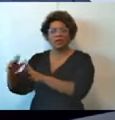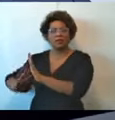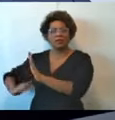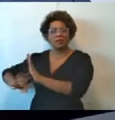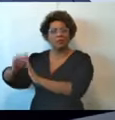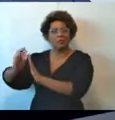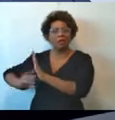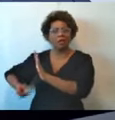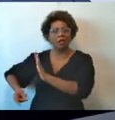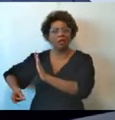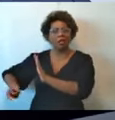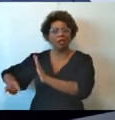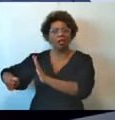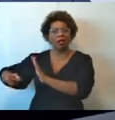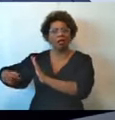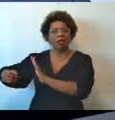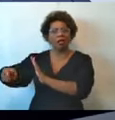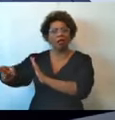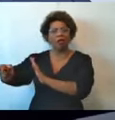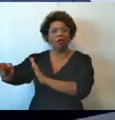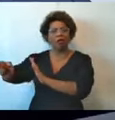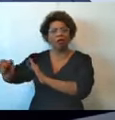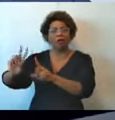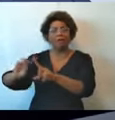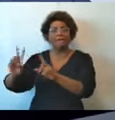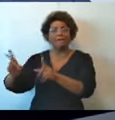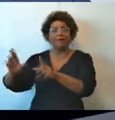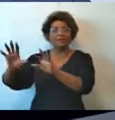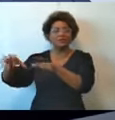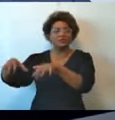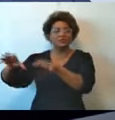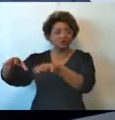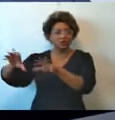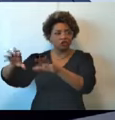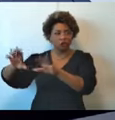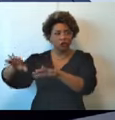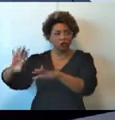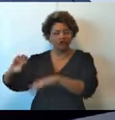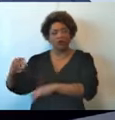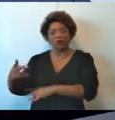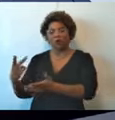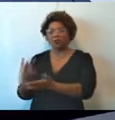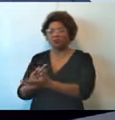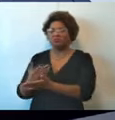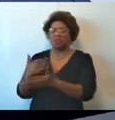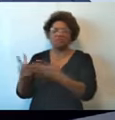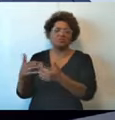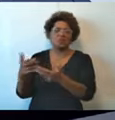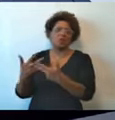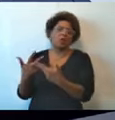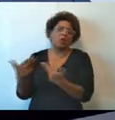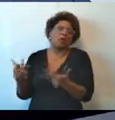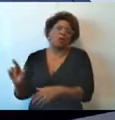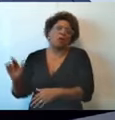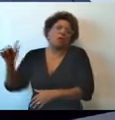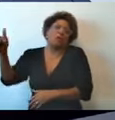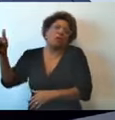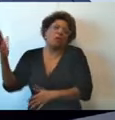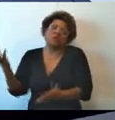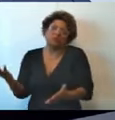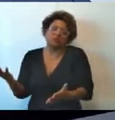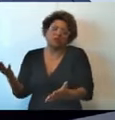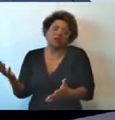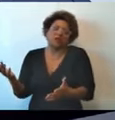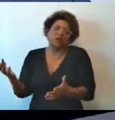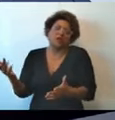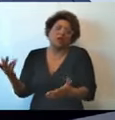durabilidade maior, mas em caso de chuva ou qualquer outro tipo de evento do clima natural da cidade, acaba gerando ali